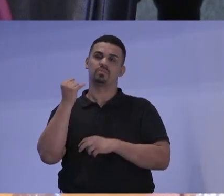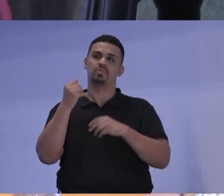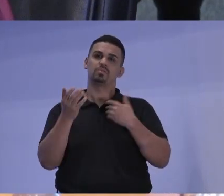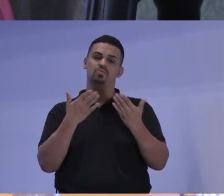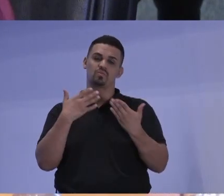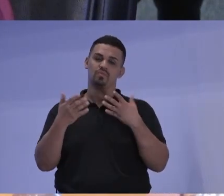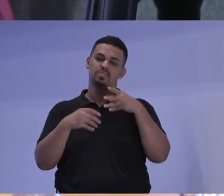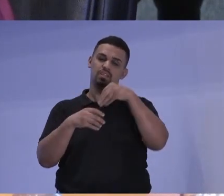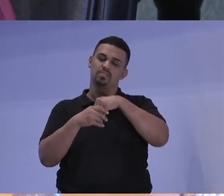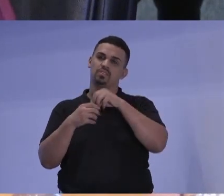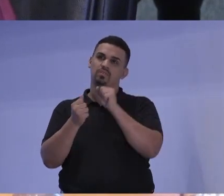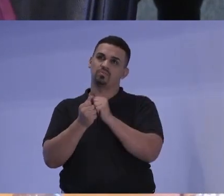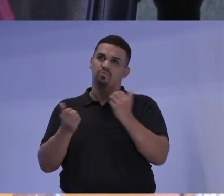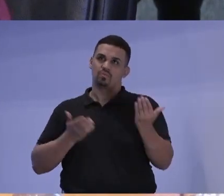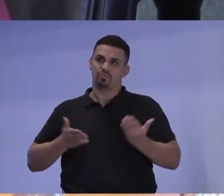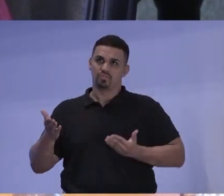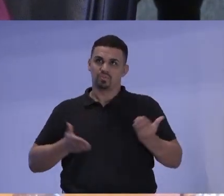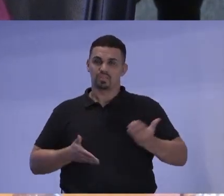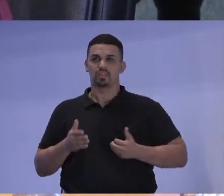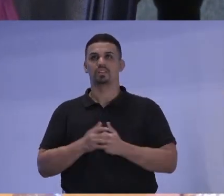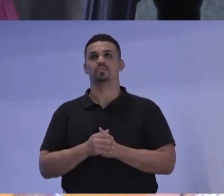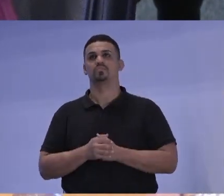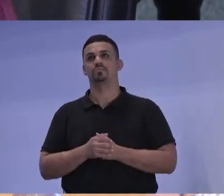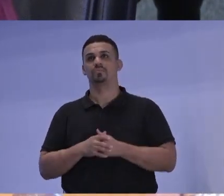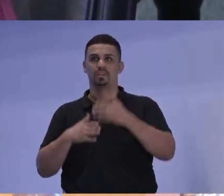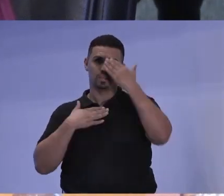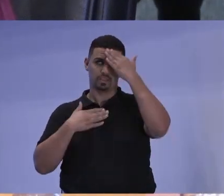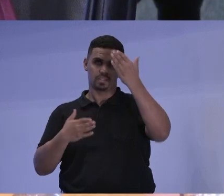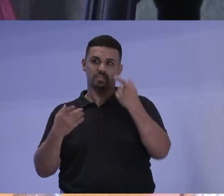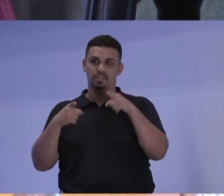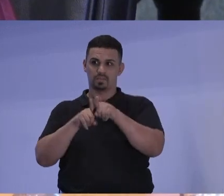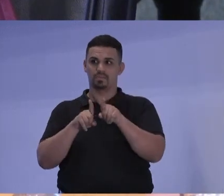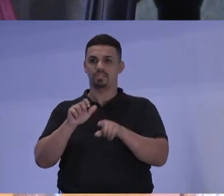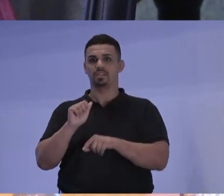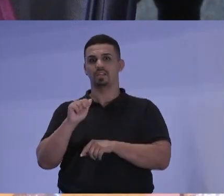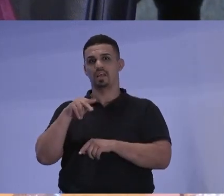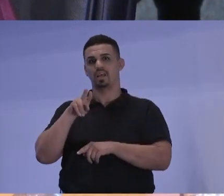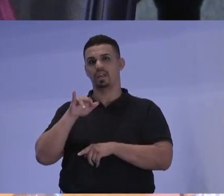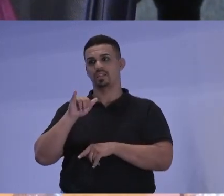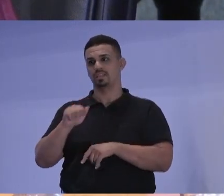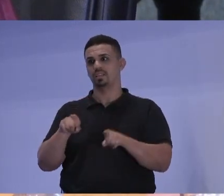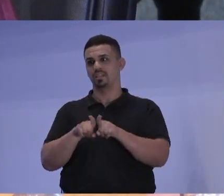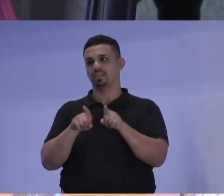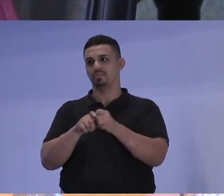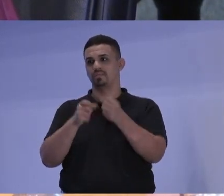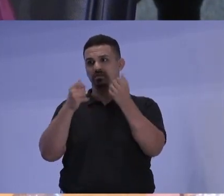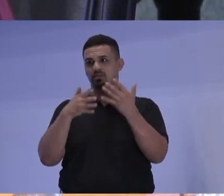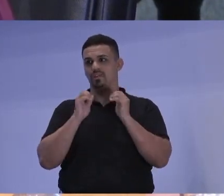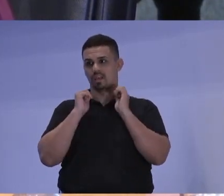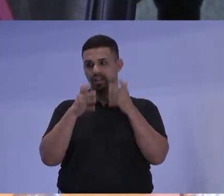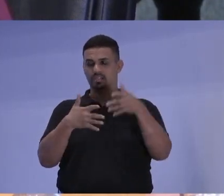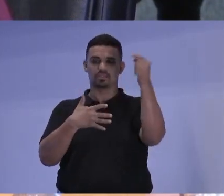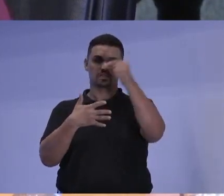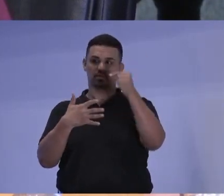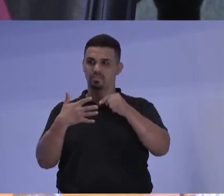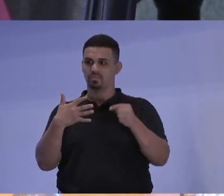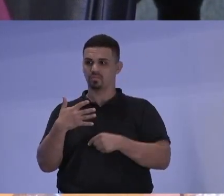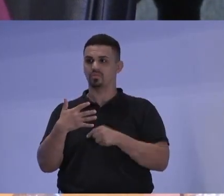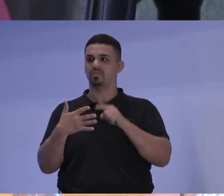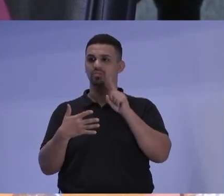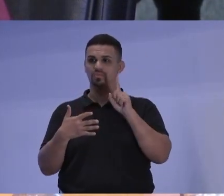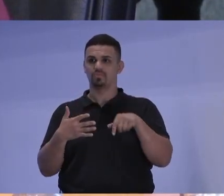internos. E gostaria de agradecer a parceria da Andréia também, falou das ações da mídia, foi uma iniciativa da